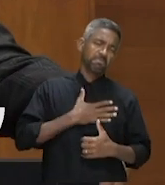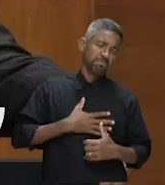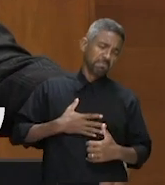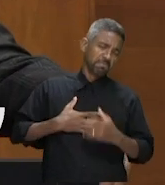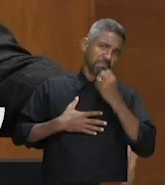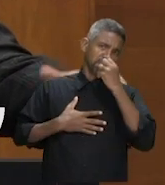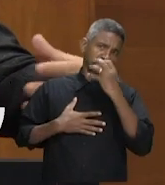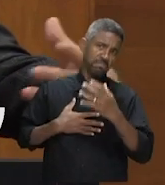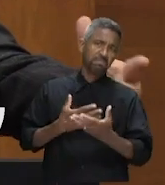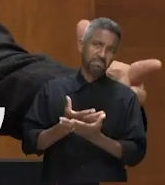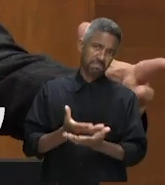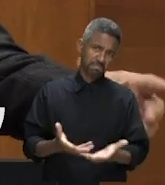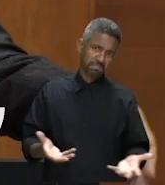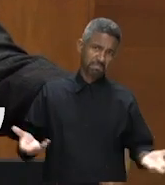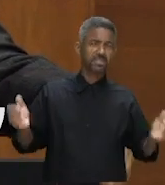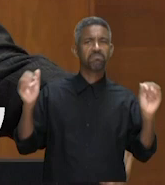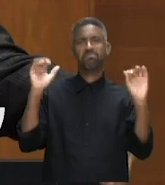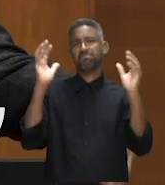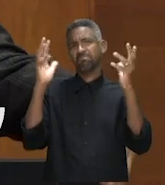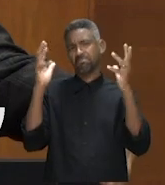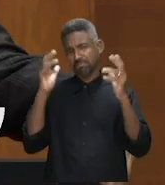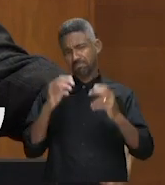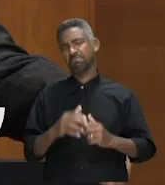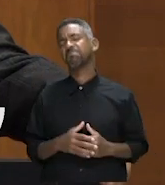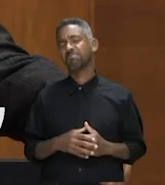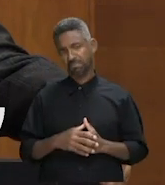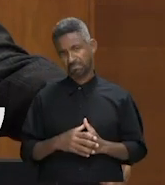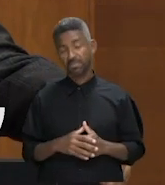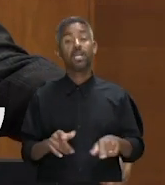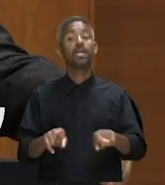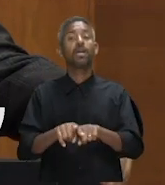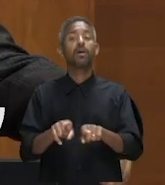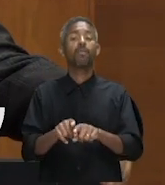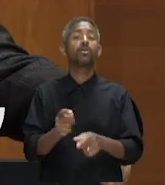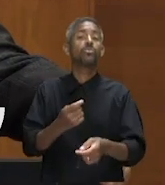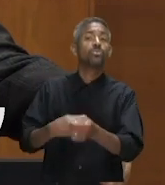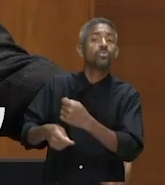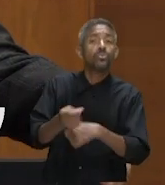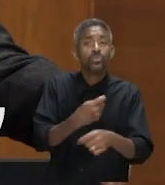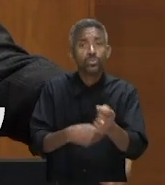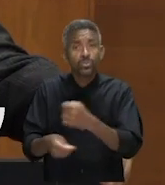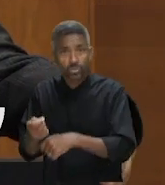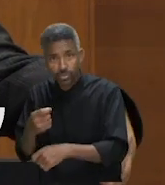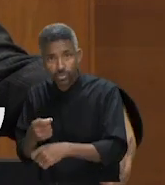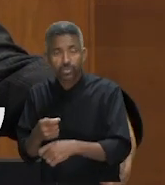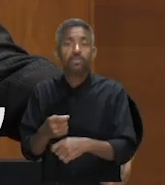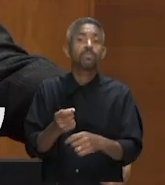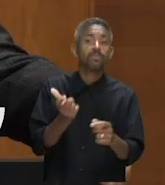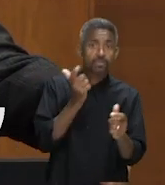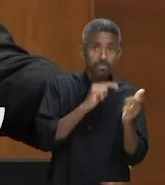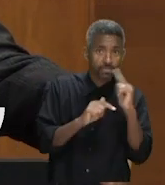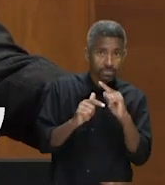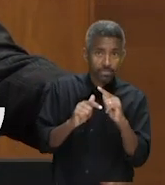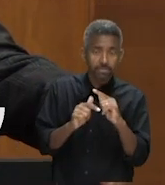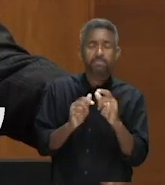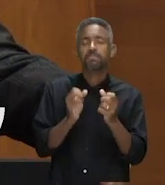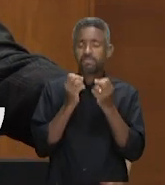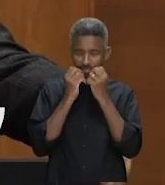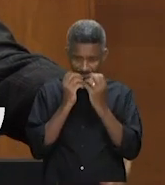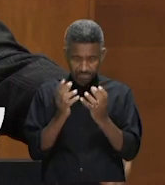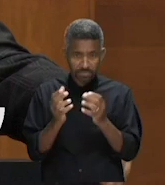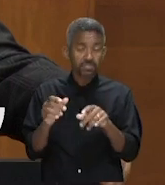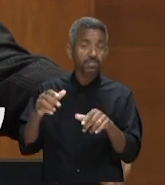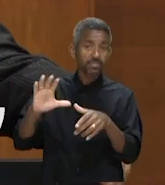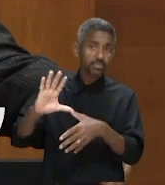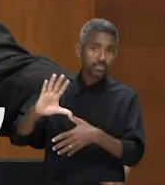no fortalecimento dos negócios com a América, principalmente com os nossos irmãos vizinhos aqui, mas